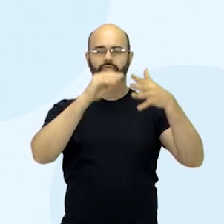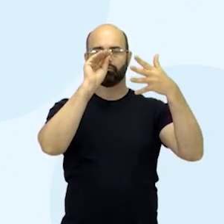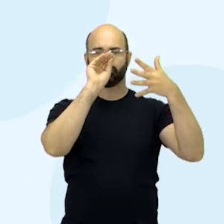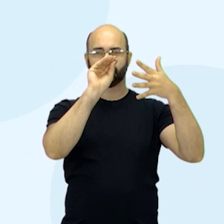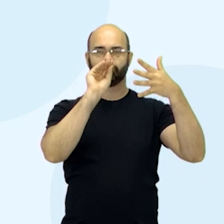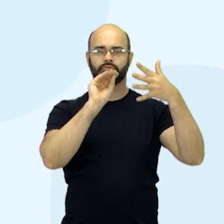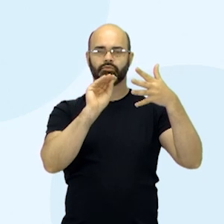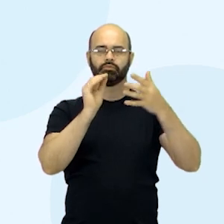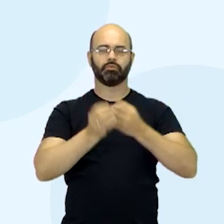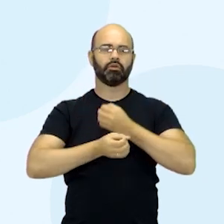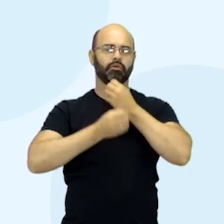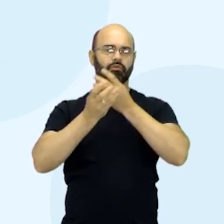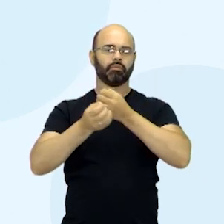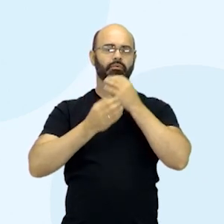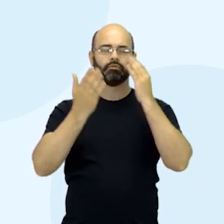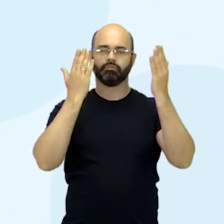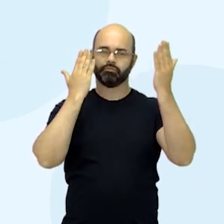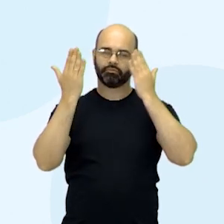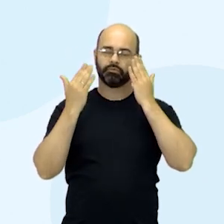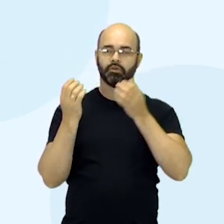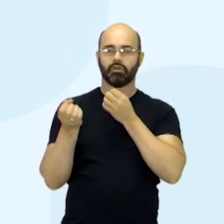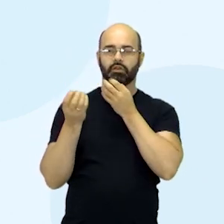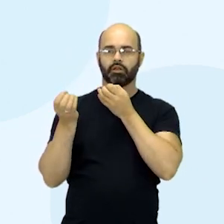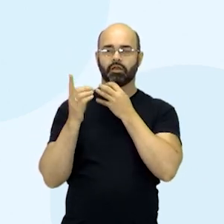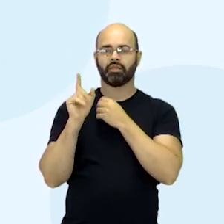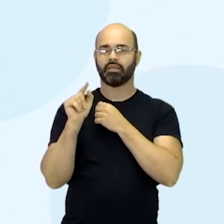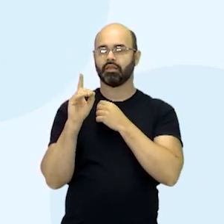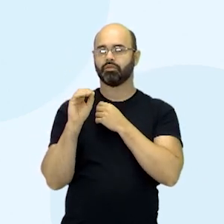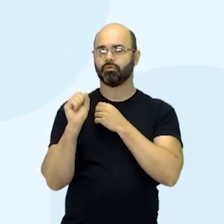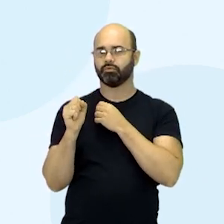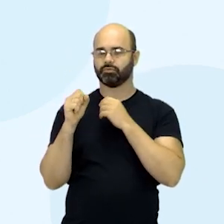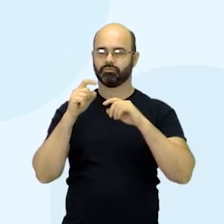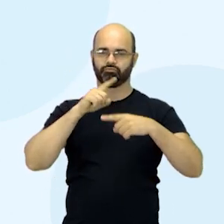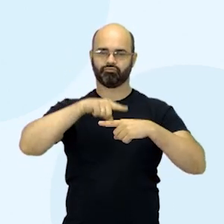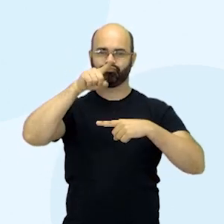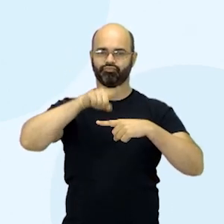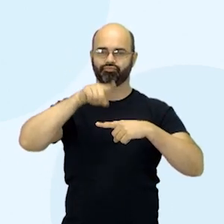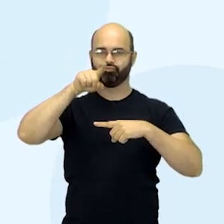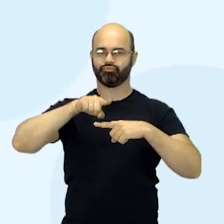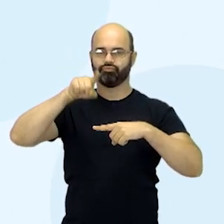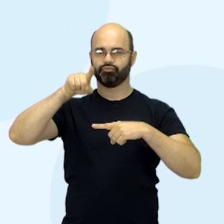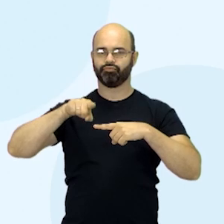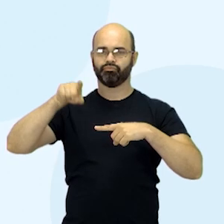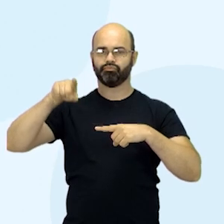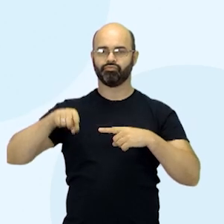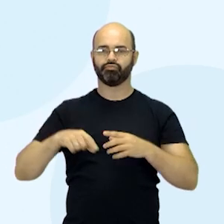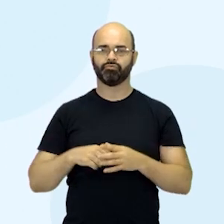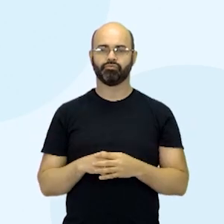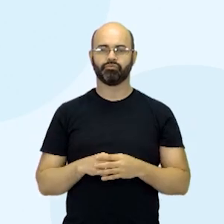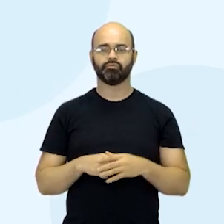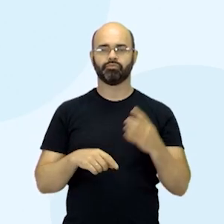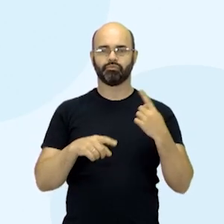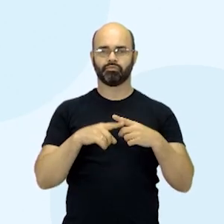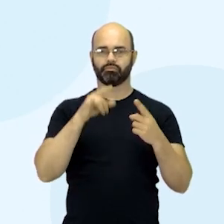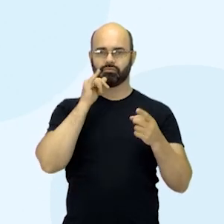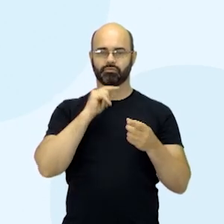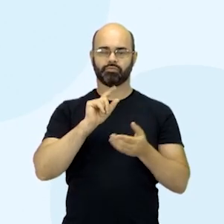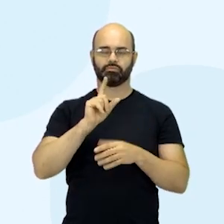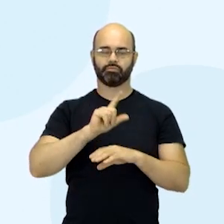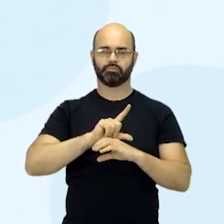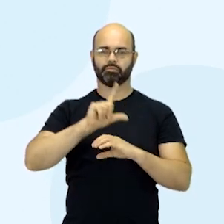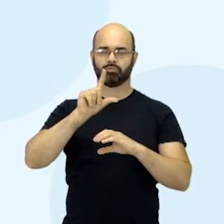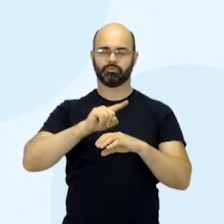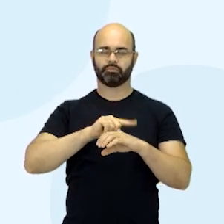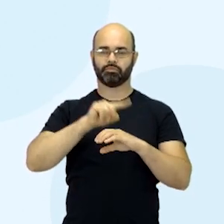colocando dados, comparações, dados estatísticos. Nós comentamos em uma aula que o artigo de divulgação científica, ele